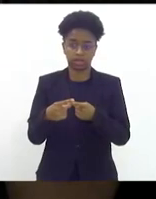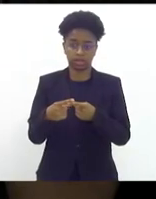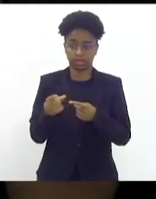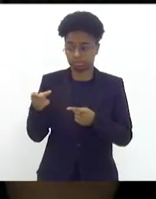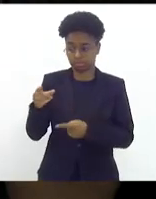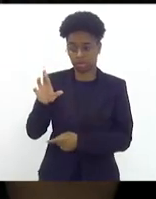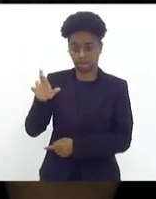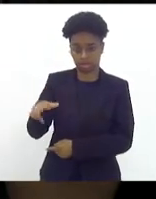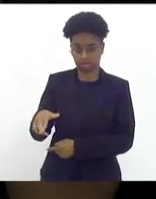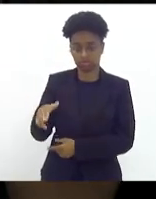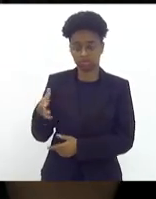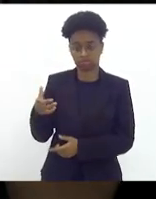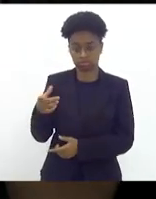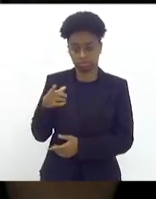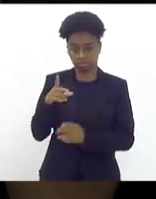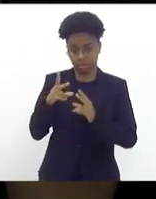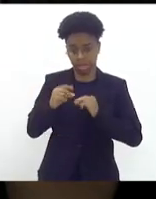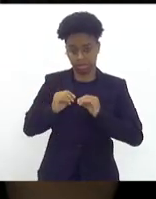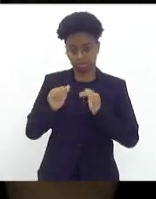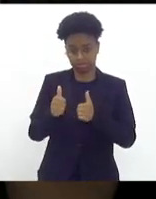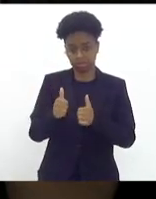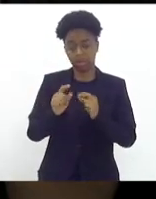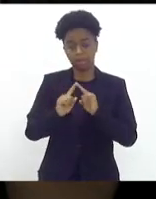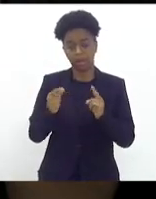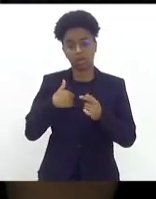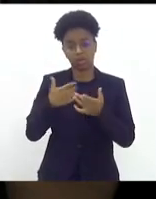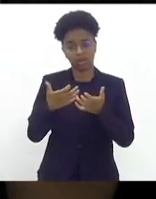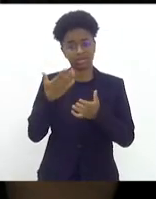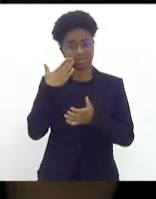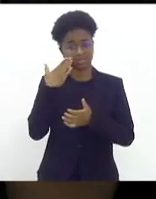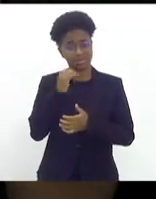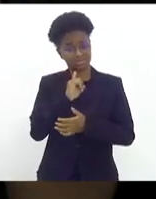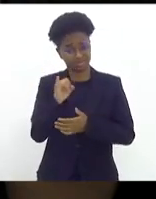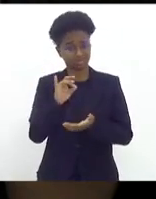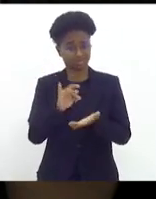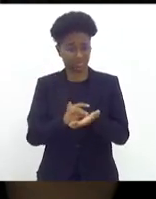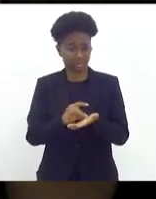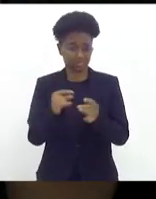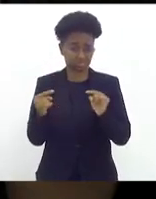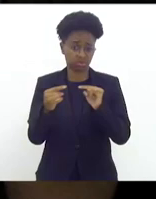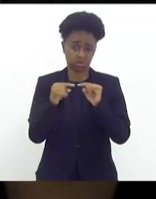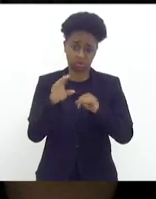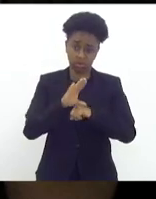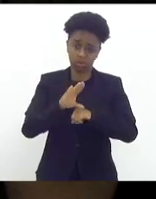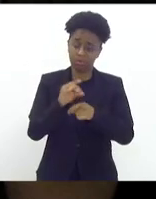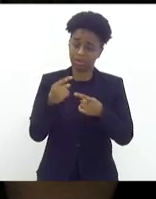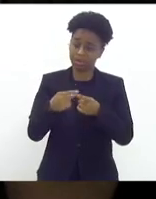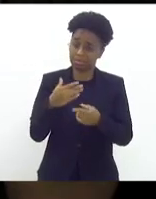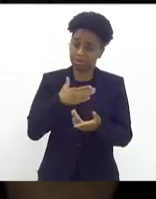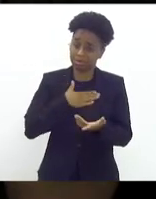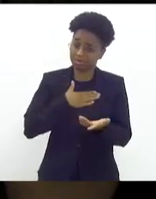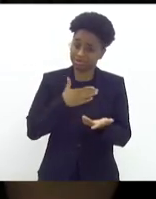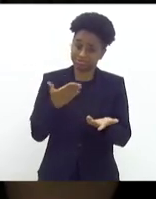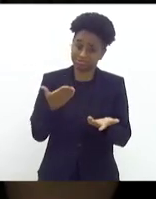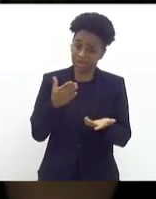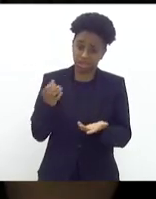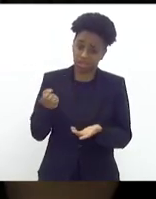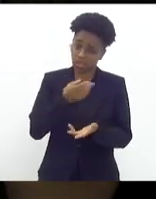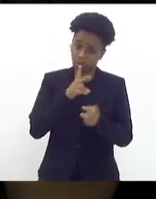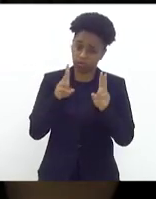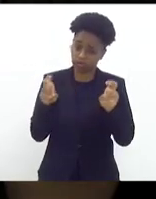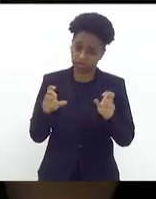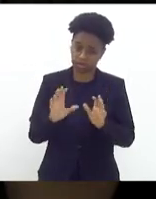Vinícius. No mérito, eu quero saber se isto, de fato, Perfeito. É constitucional, porque, para mim, é um tema Perfeito. Inusitado.